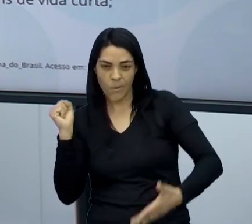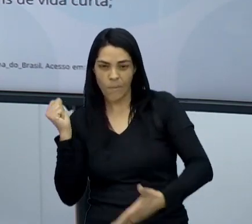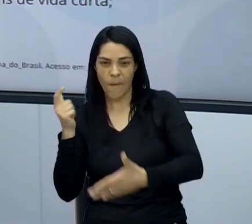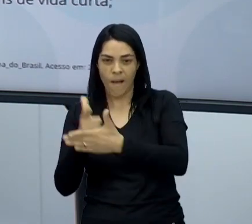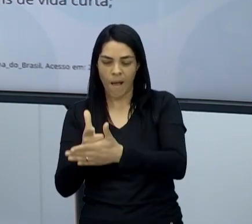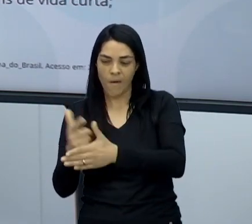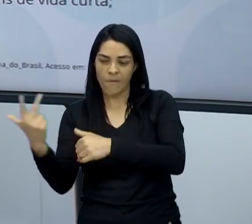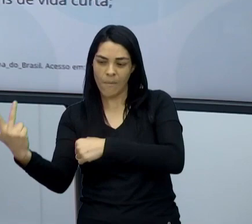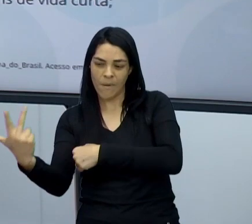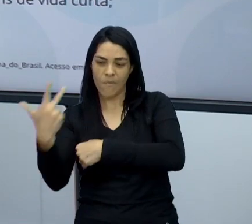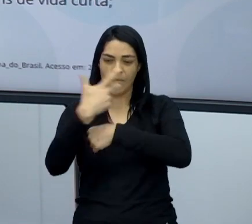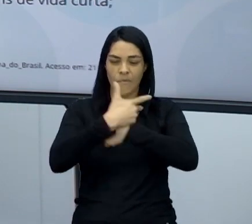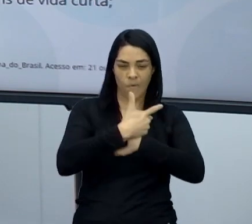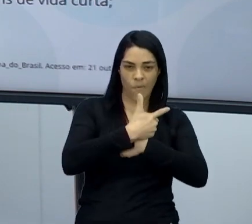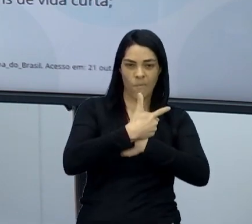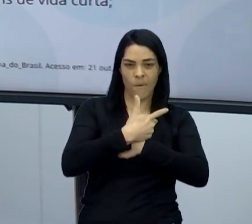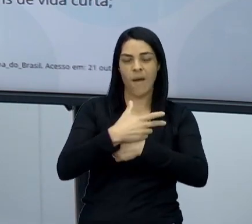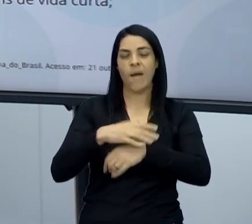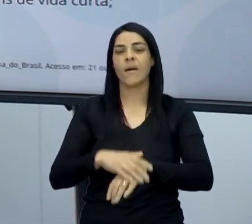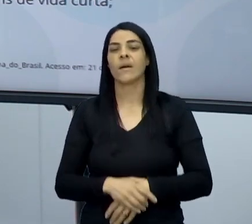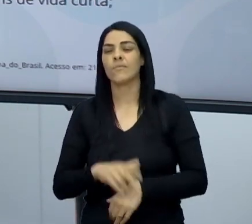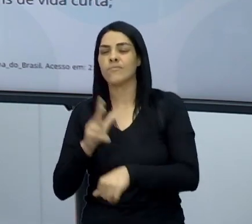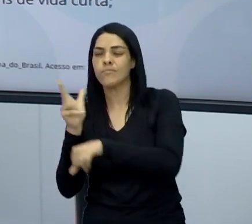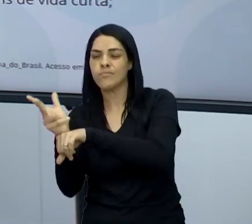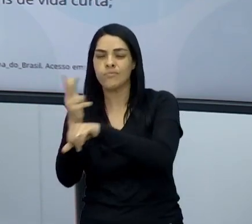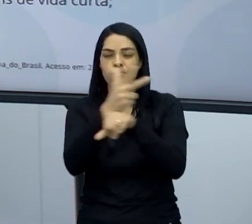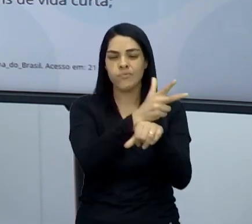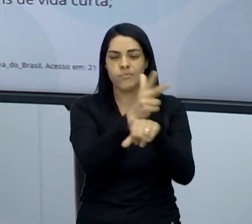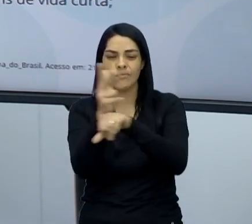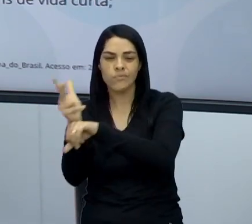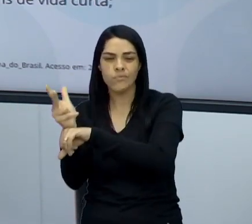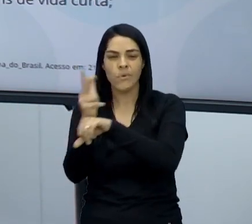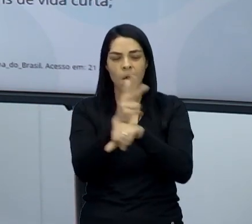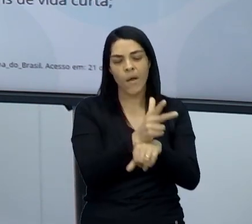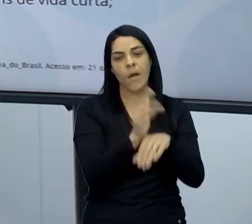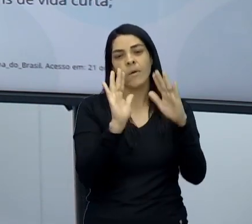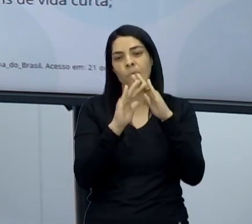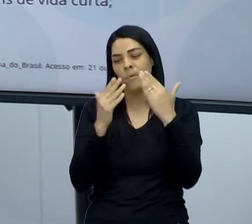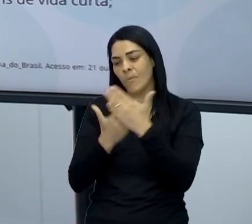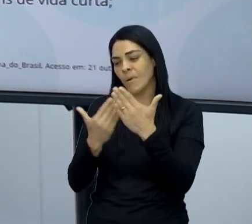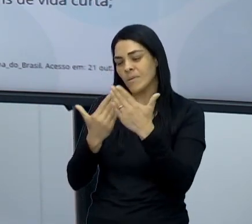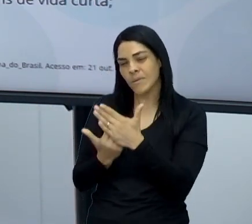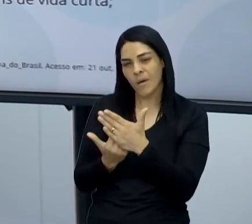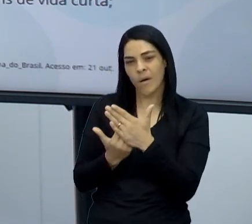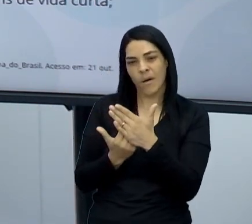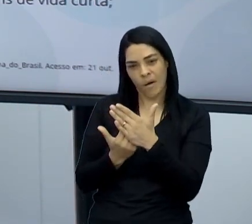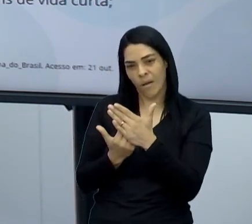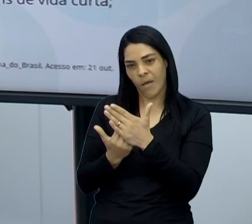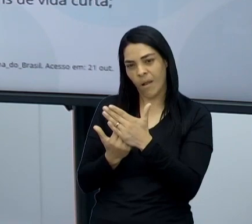a inauguração de uma delegacia de polícia, de um hospital, de uma escolinha lá no fim